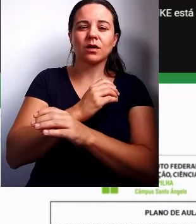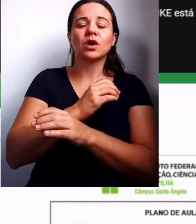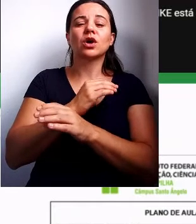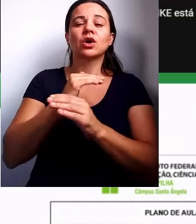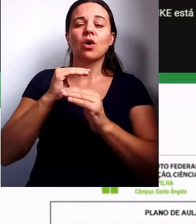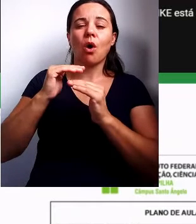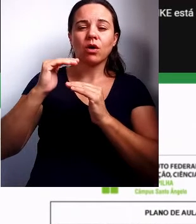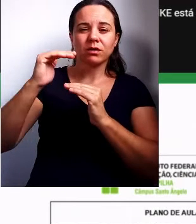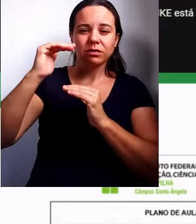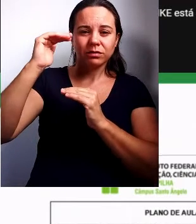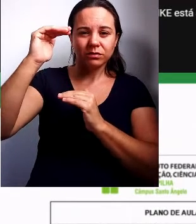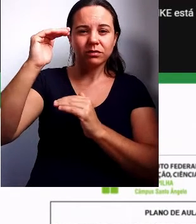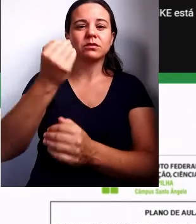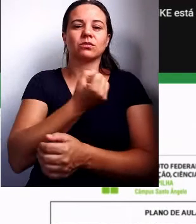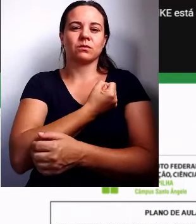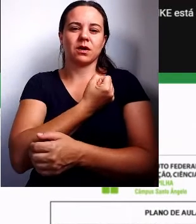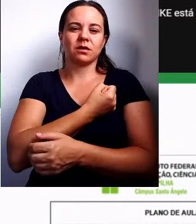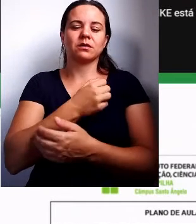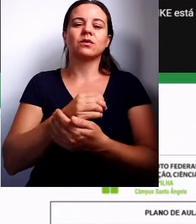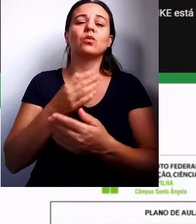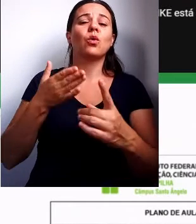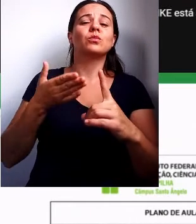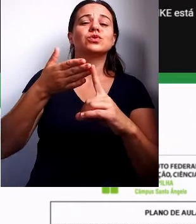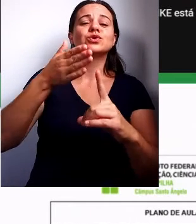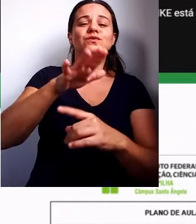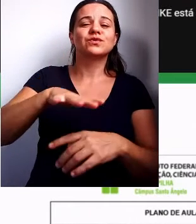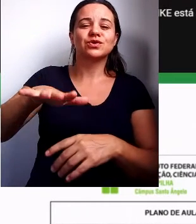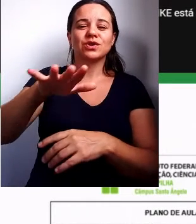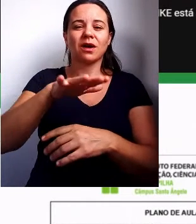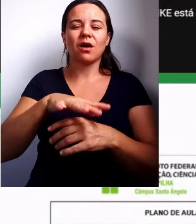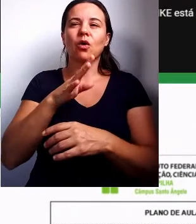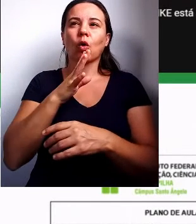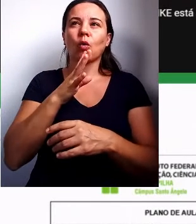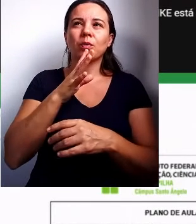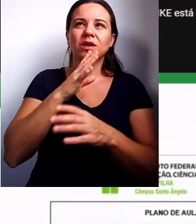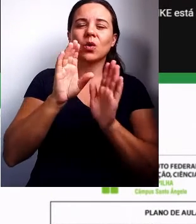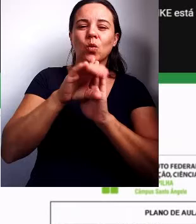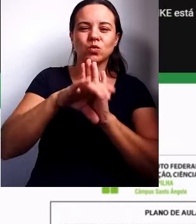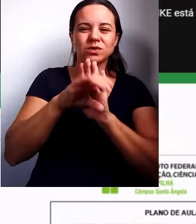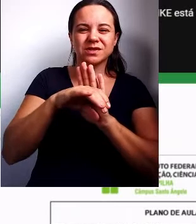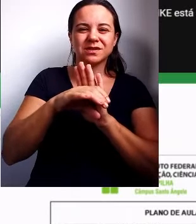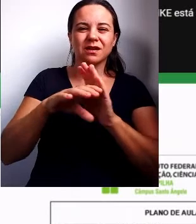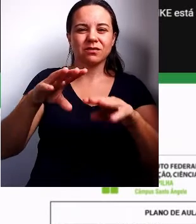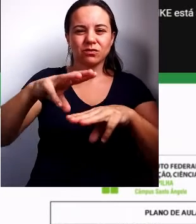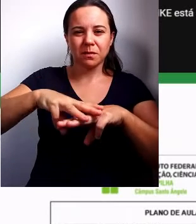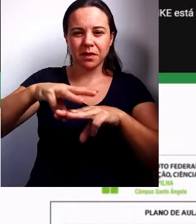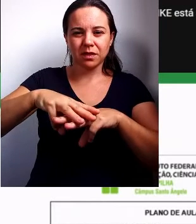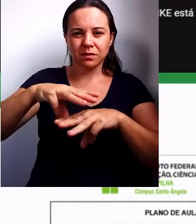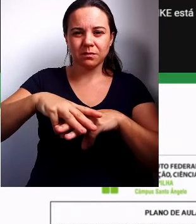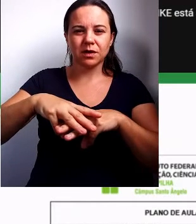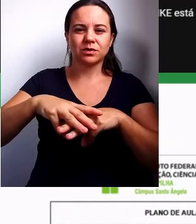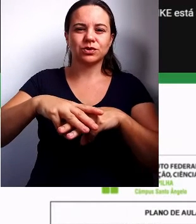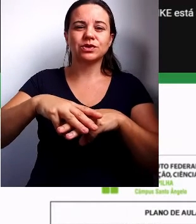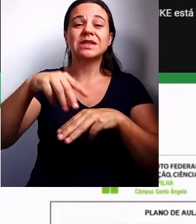geral é conhecer e compreender, então, os principais conceitos no campo da matemática